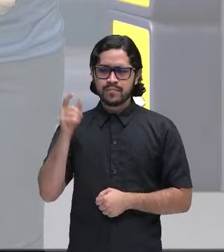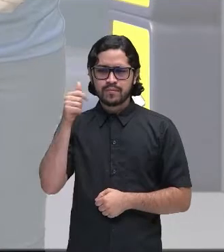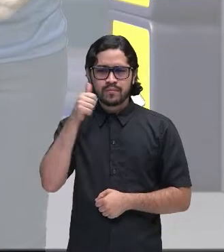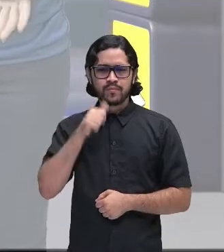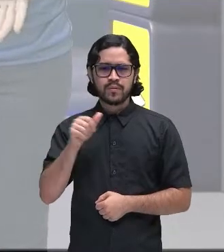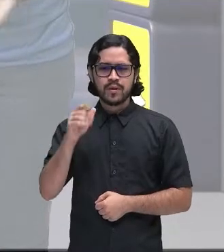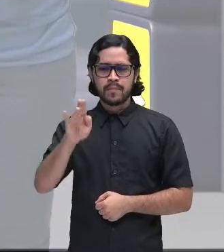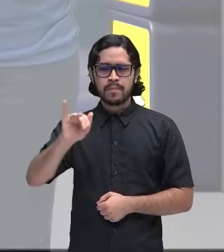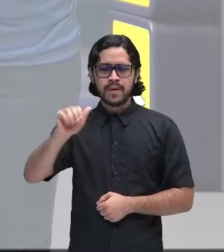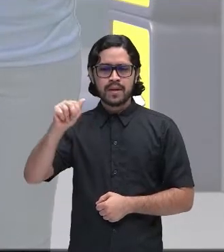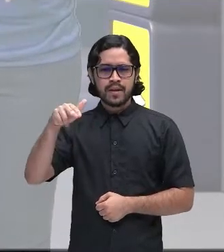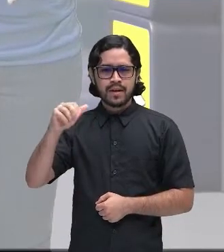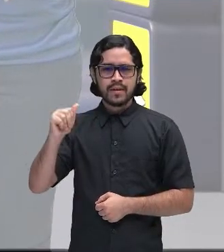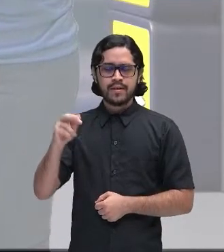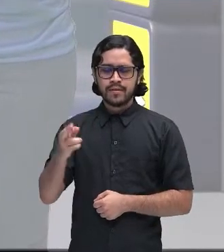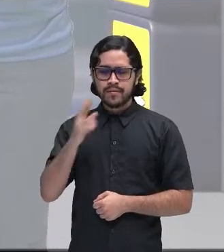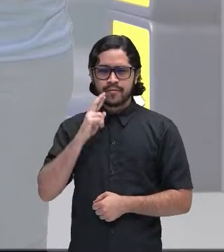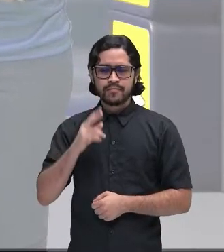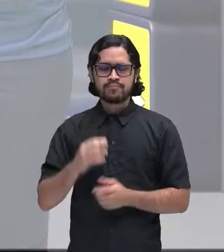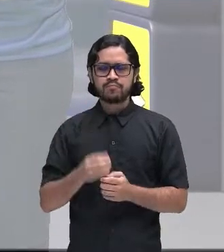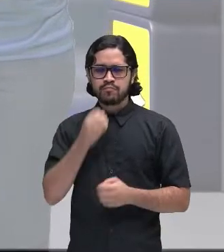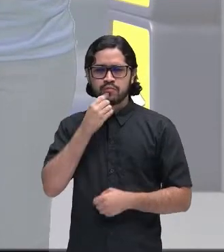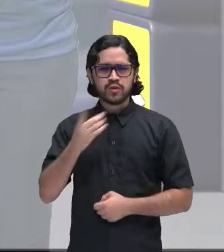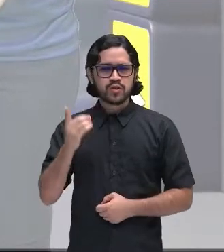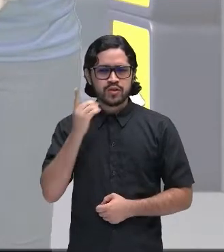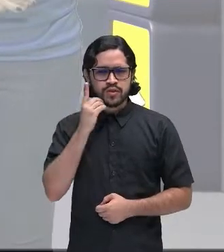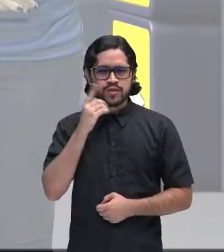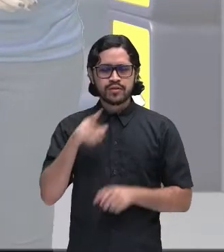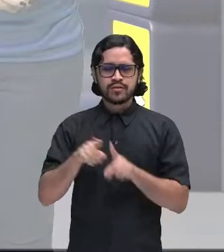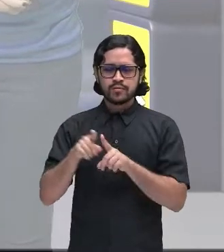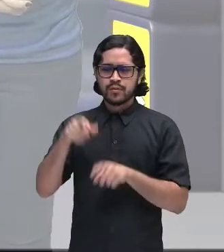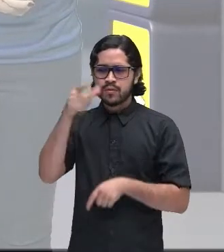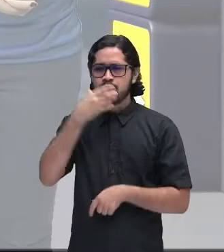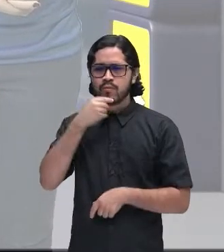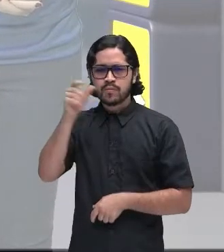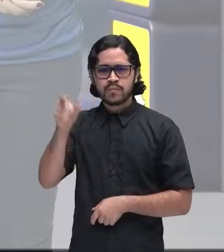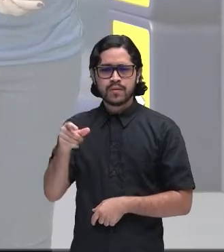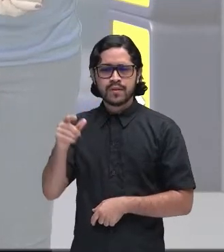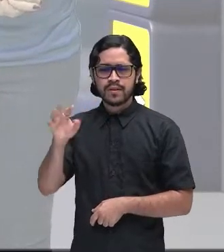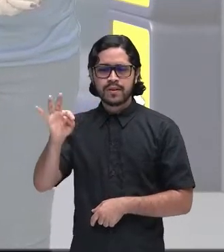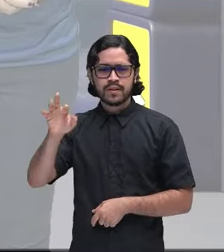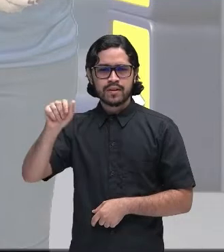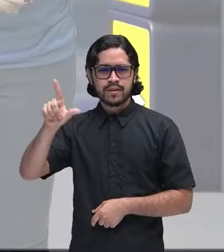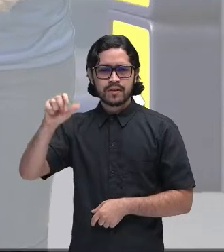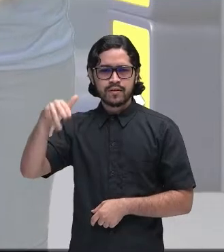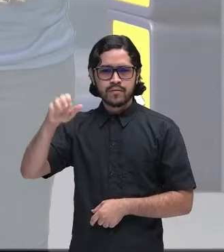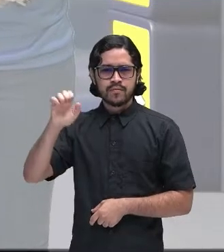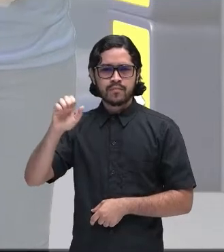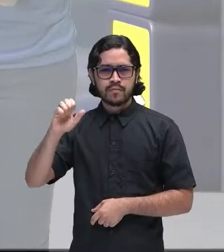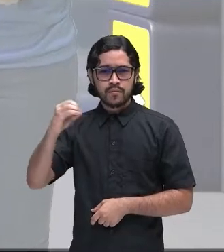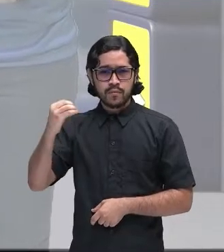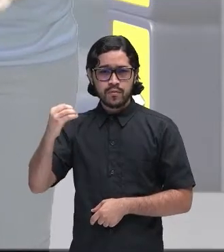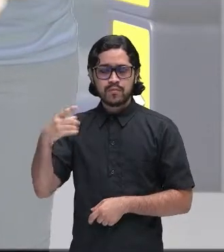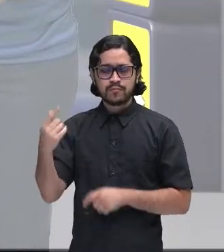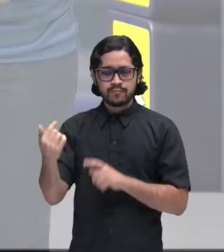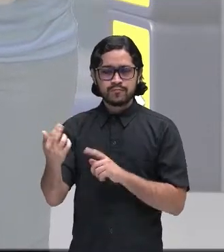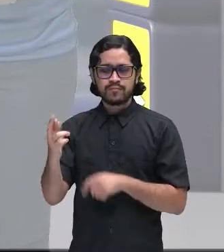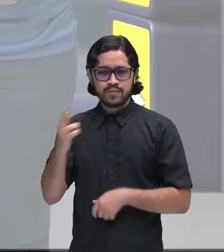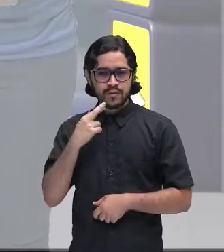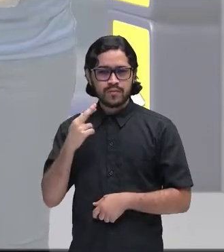O Talmon Almeida também. Bom dia, Talmon. Vamos ver quem respondeu aí com a gente a nossa perguntinha, que quais